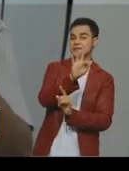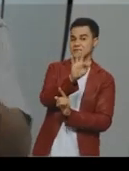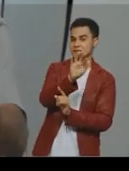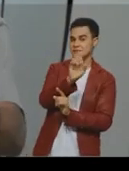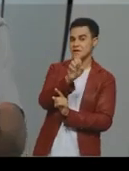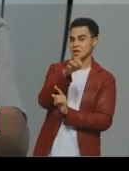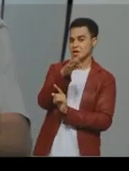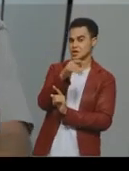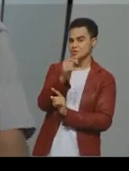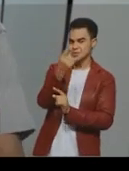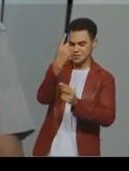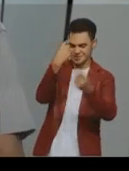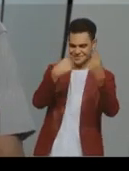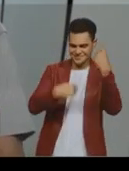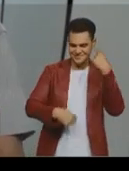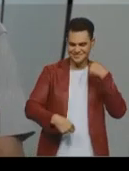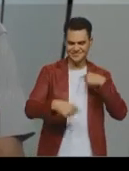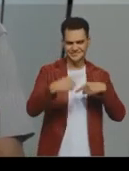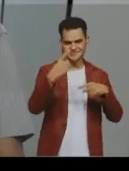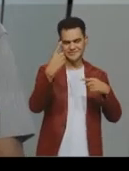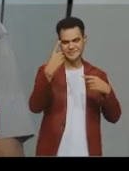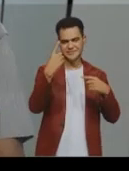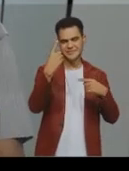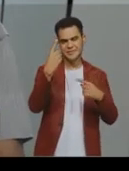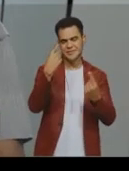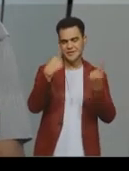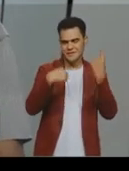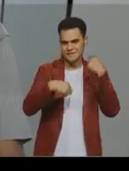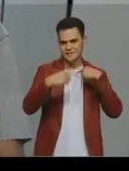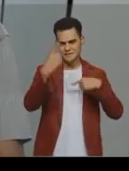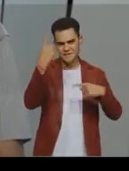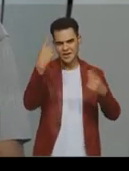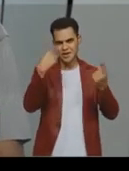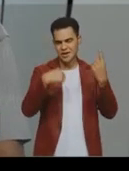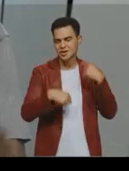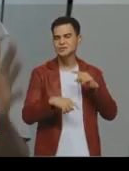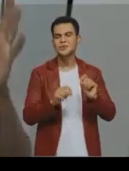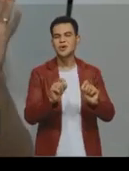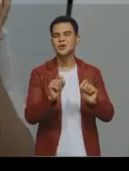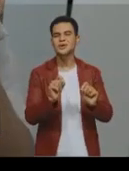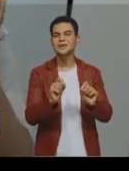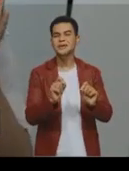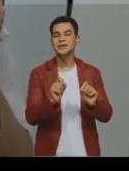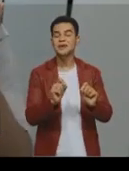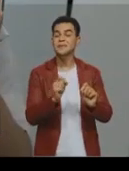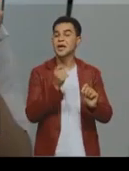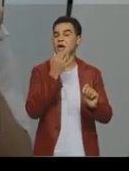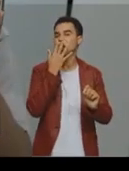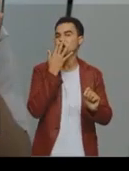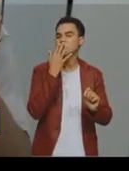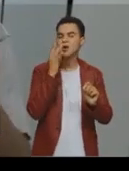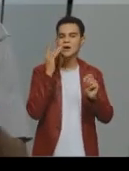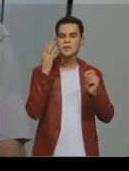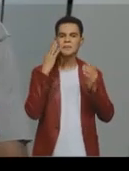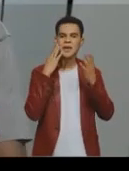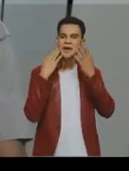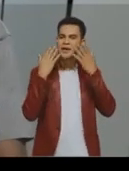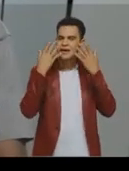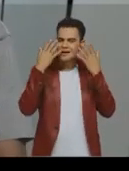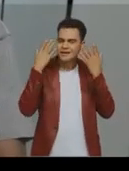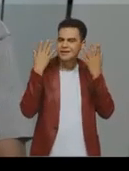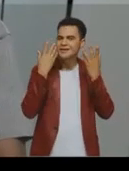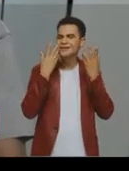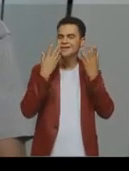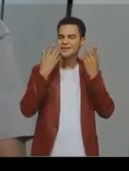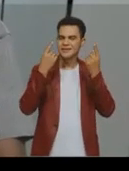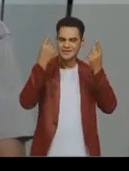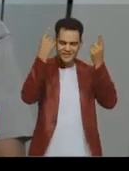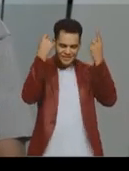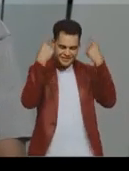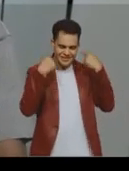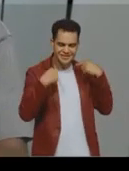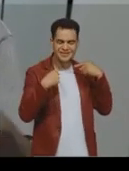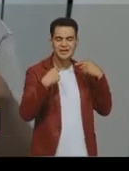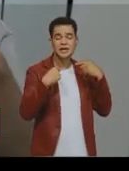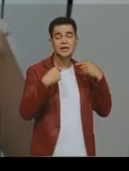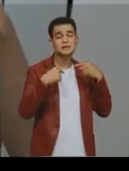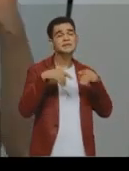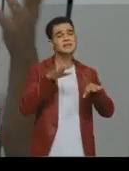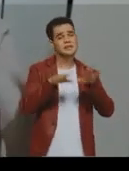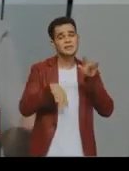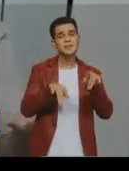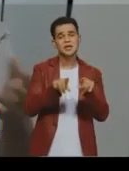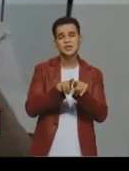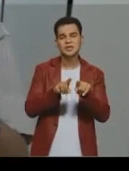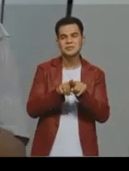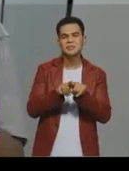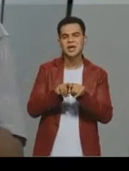minha cor, por exemplo, de pele, o meu tom de pele, também está relacionado, além das características genéticas, com a região que eu moro. Se eu